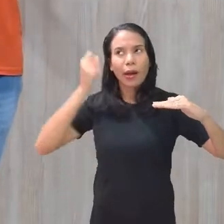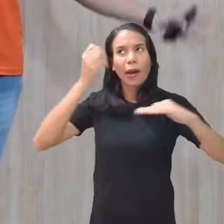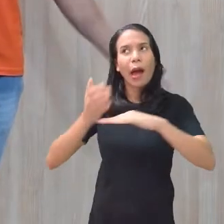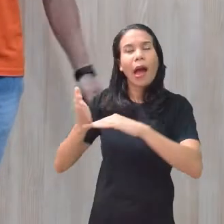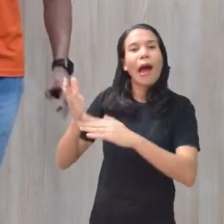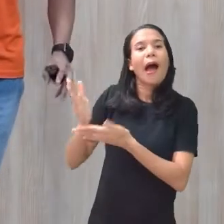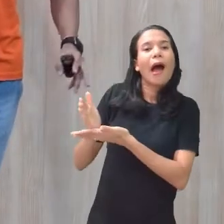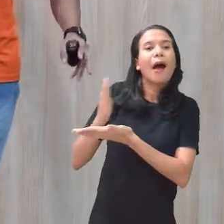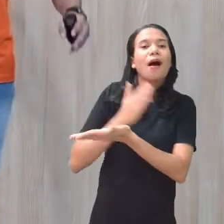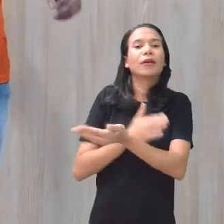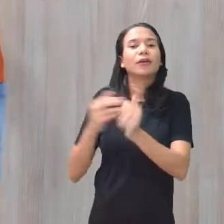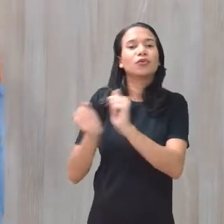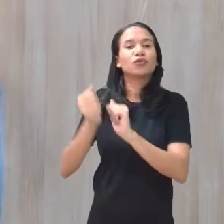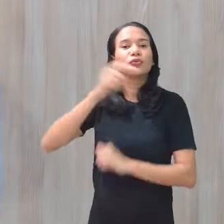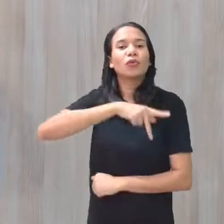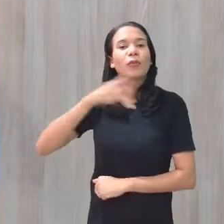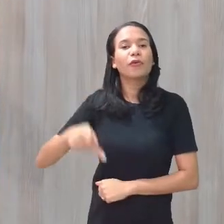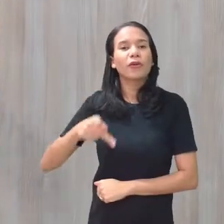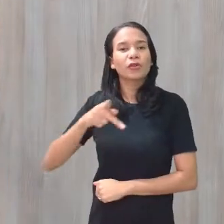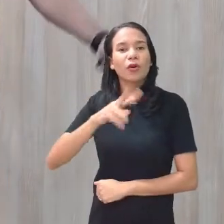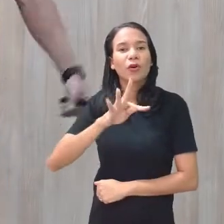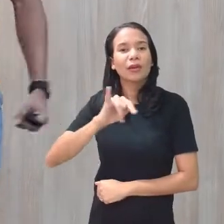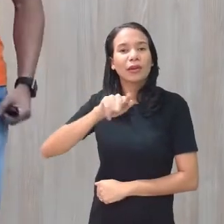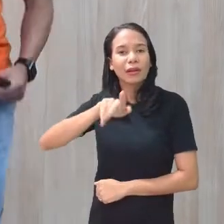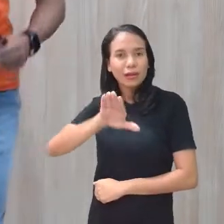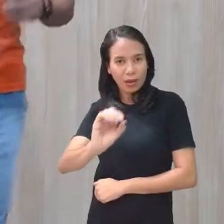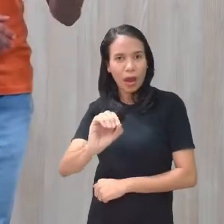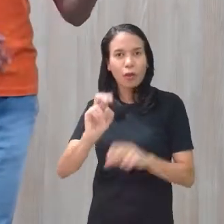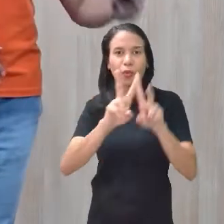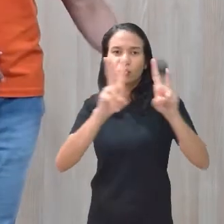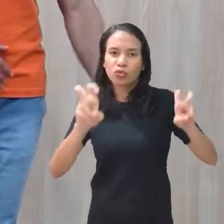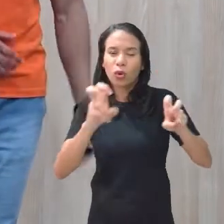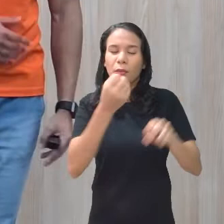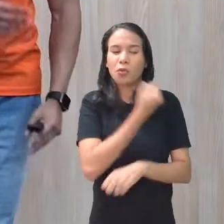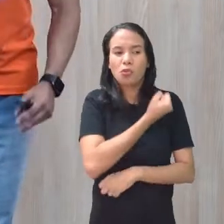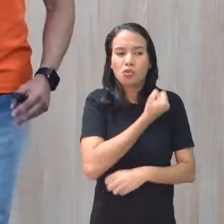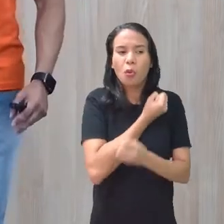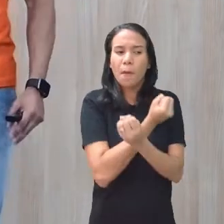ideia com o professor Tiago, da ideia dos números, dos